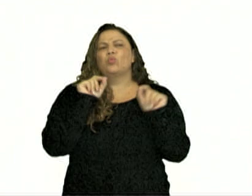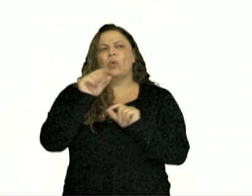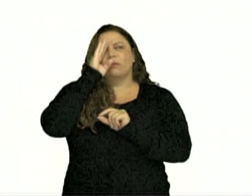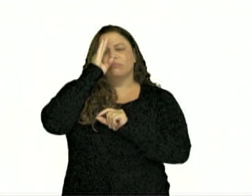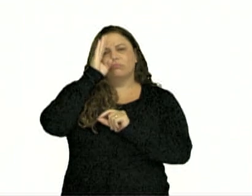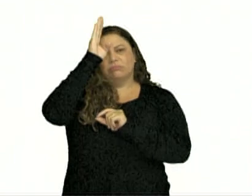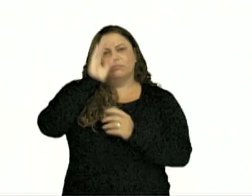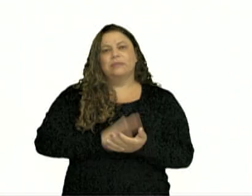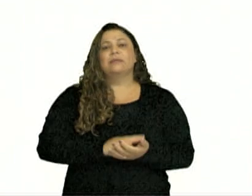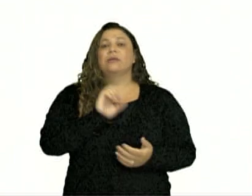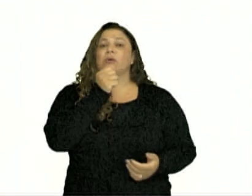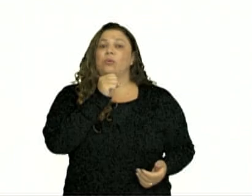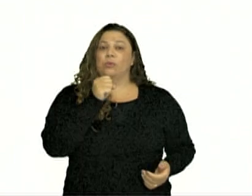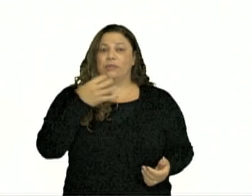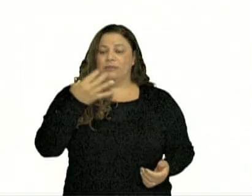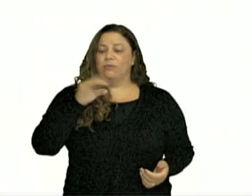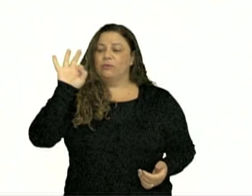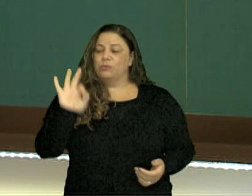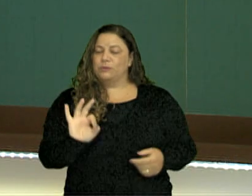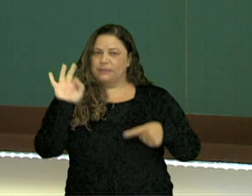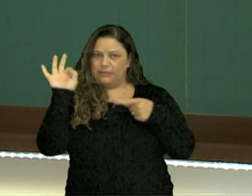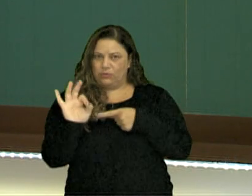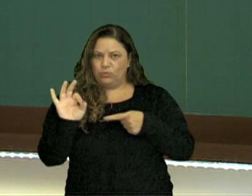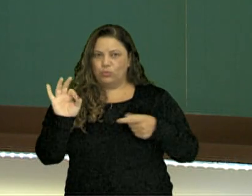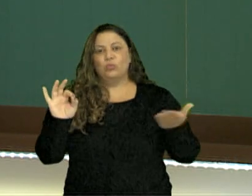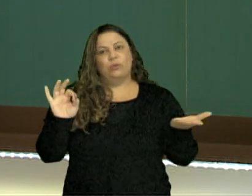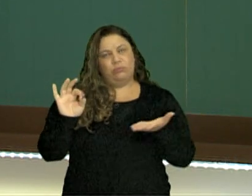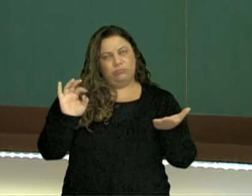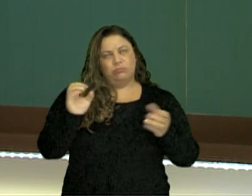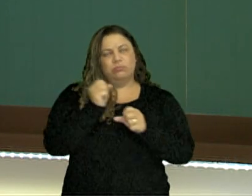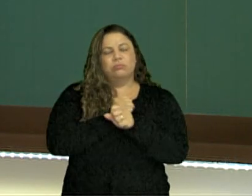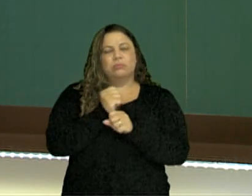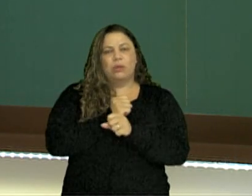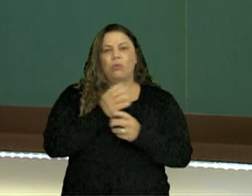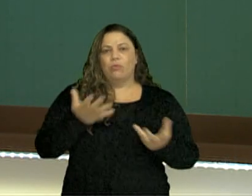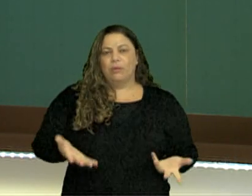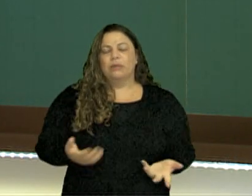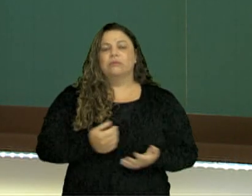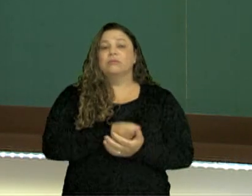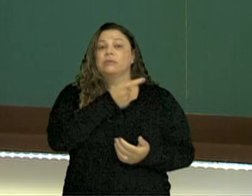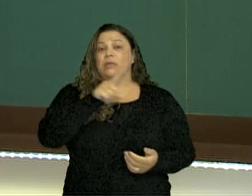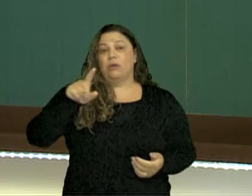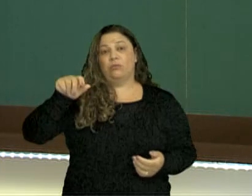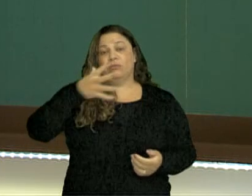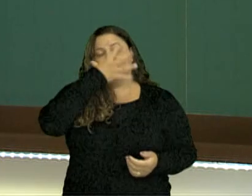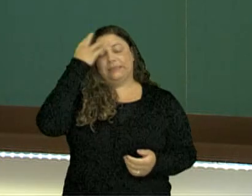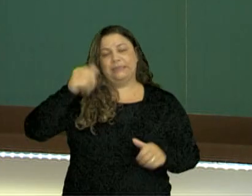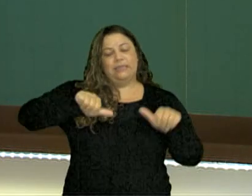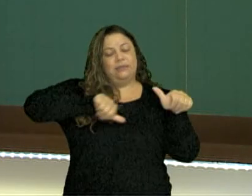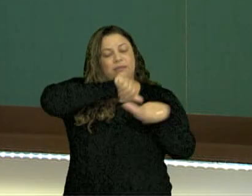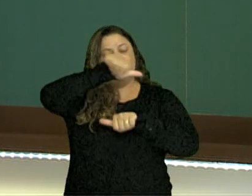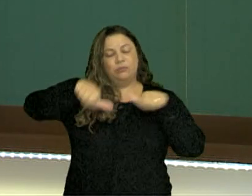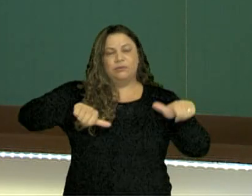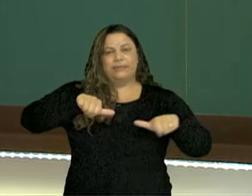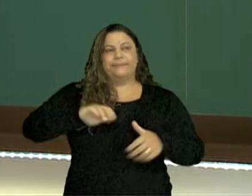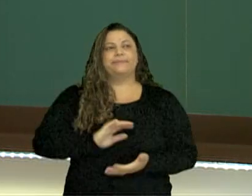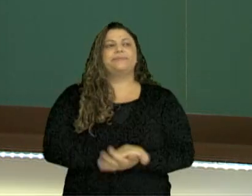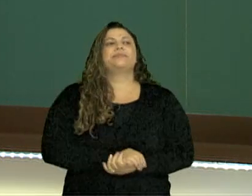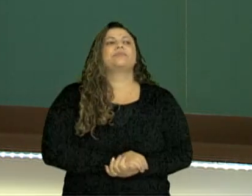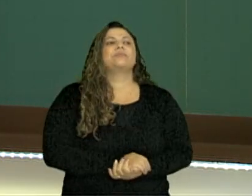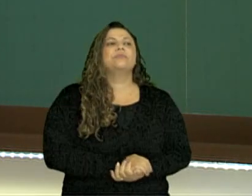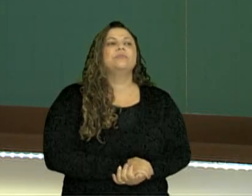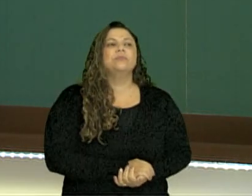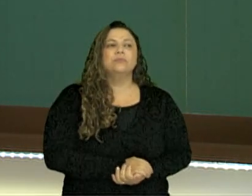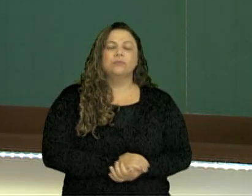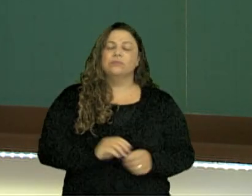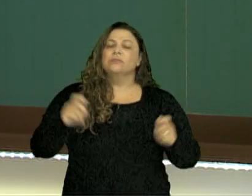Destaquem. A taxa atual, 84% ao ano. Não esquecer de transformar ela na forma decimal. E isso